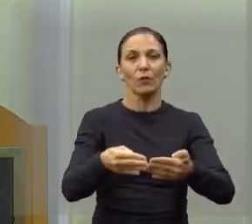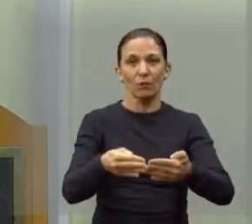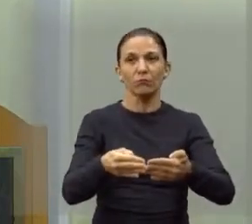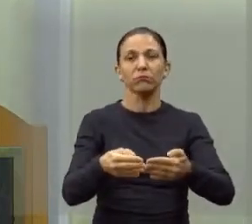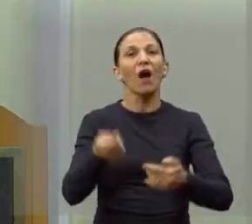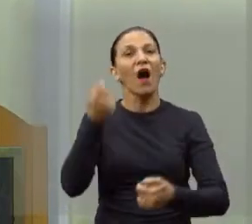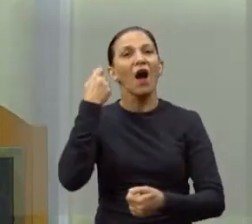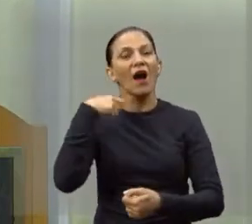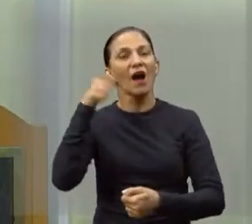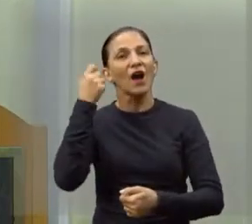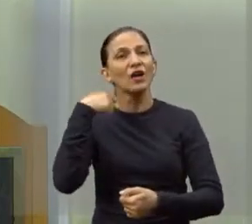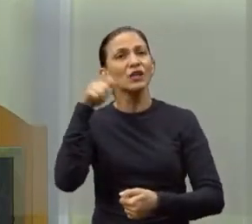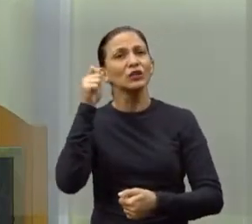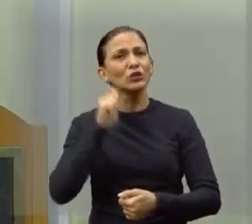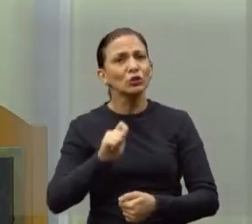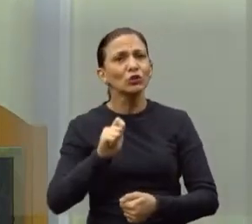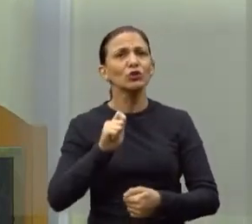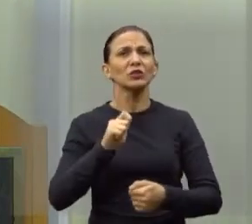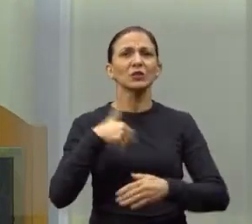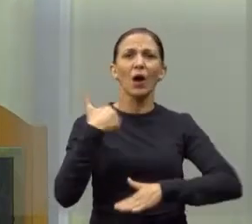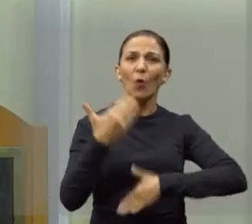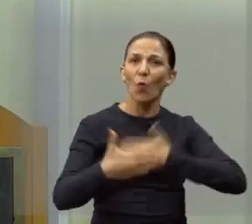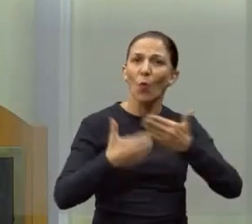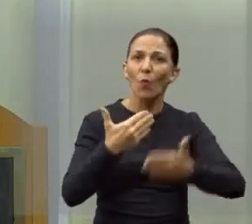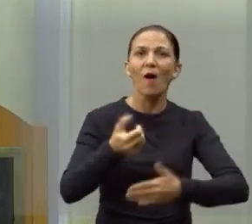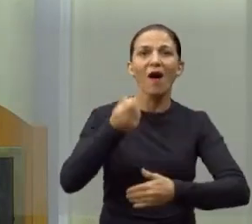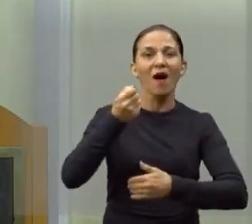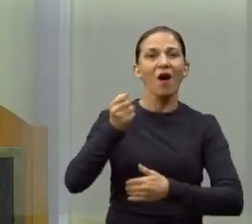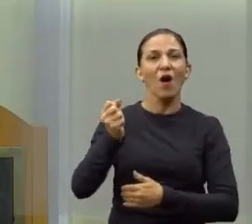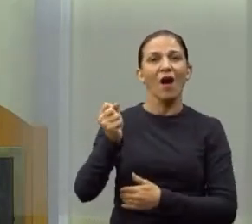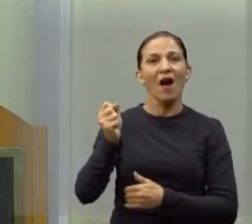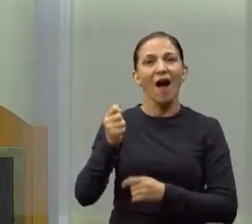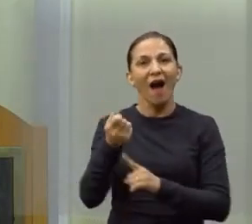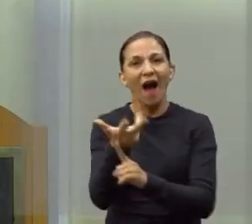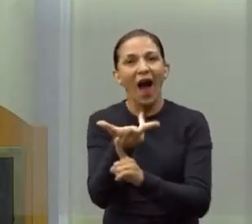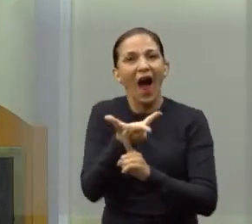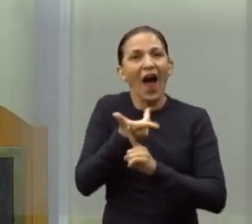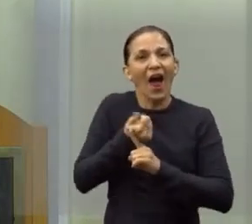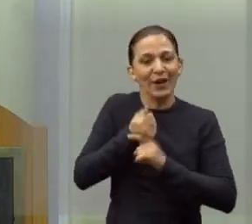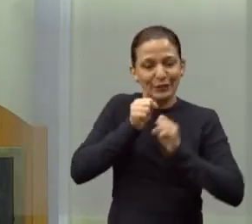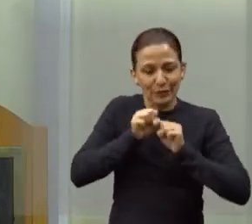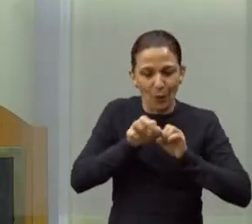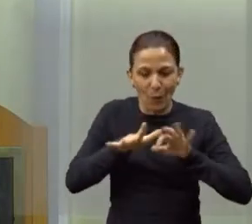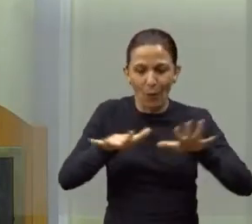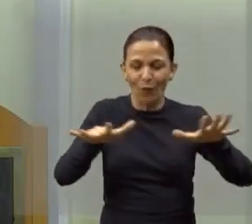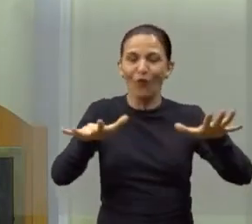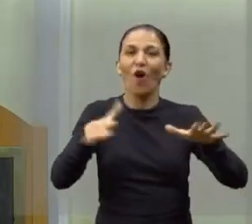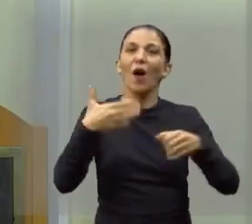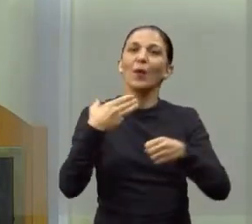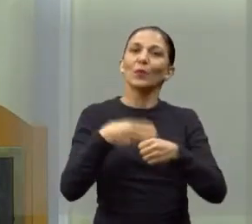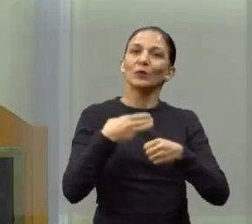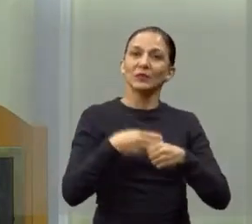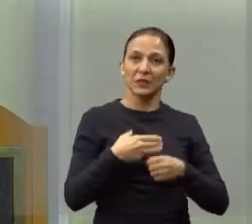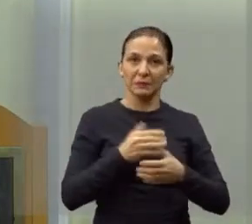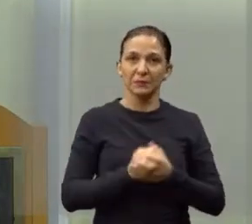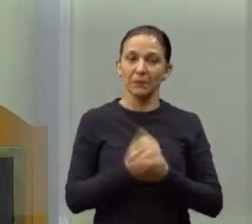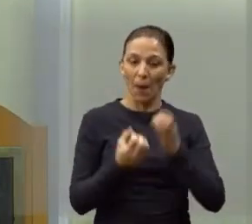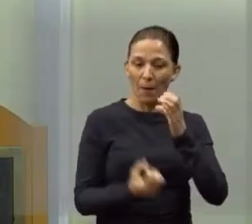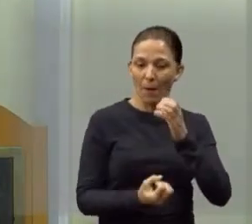para os artistas, para a cadeia produtiva das artes nas cidades. Então, as